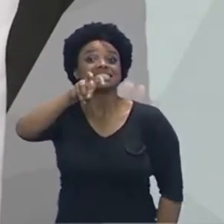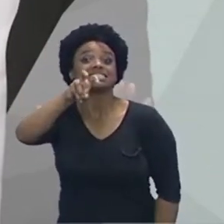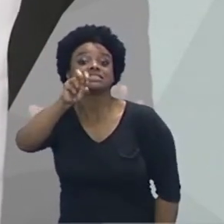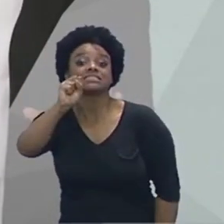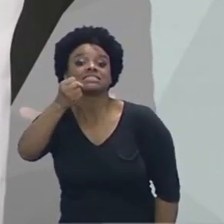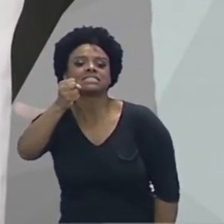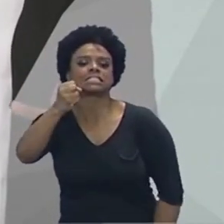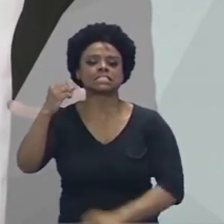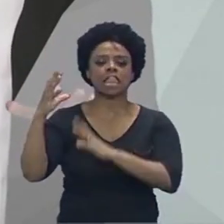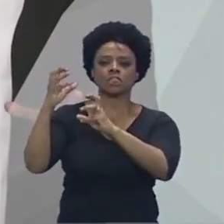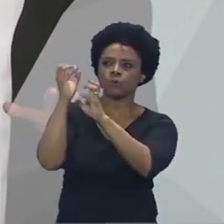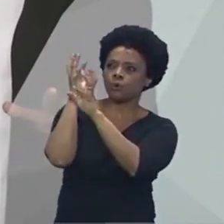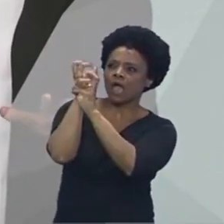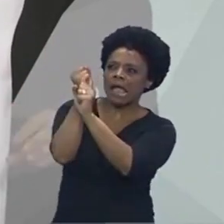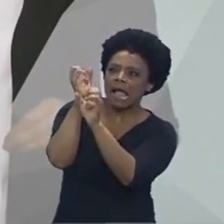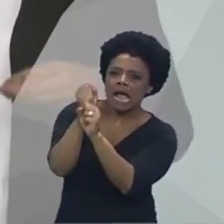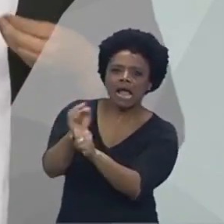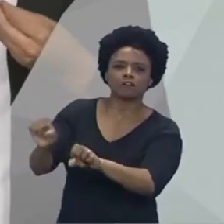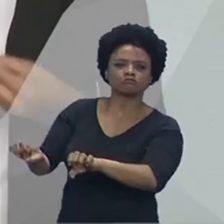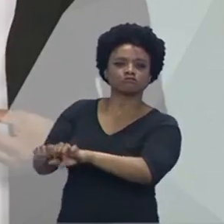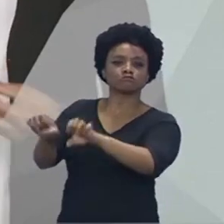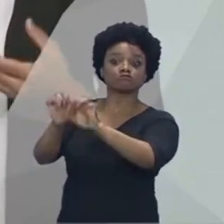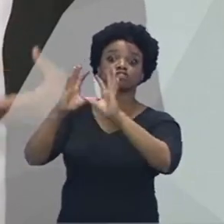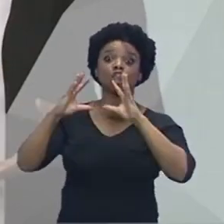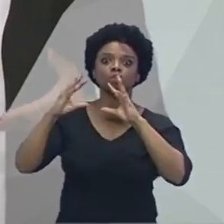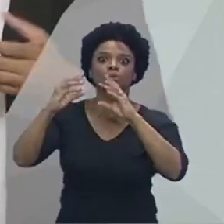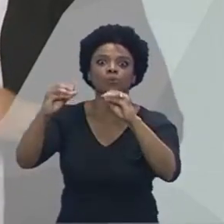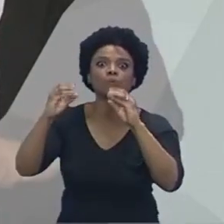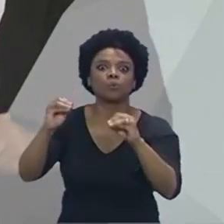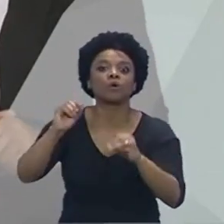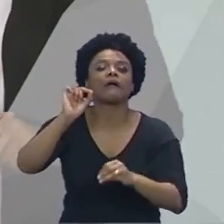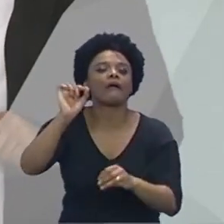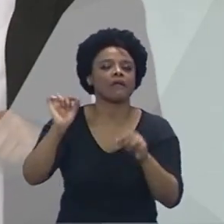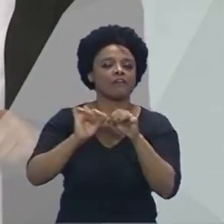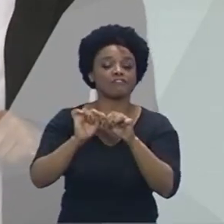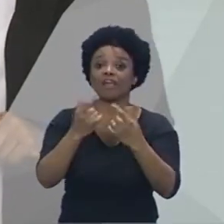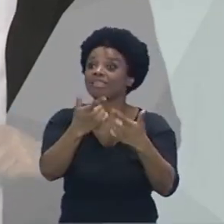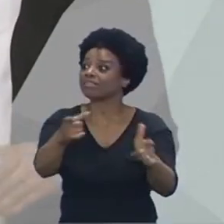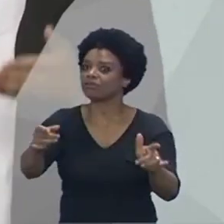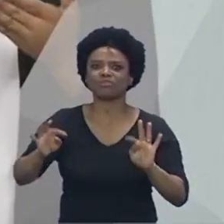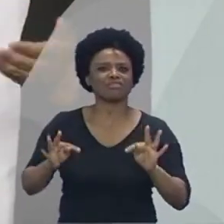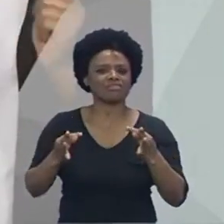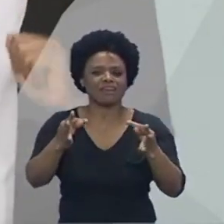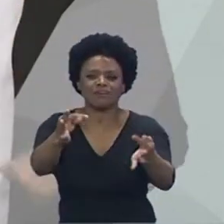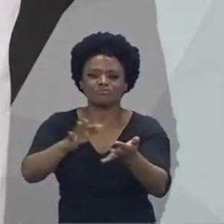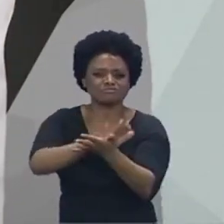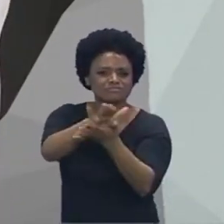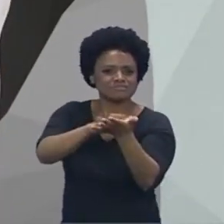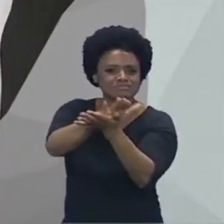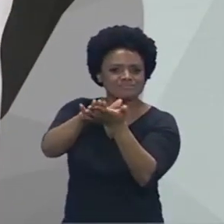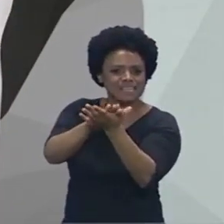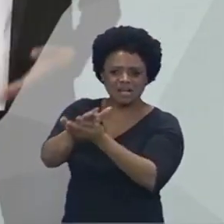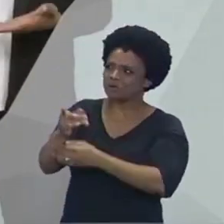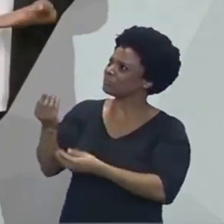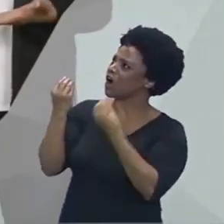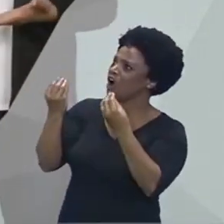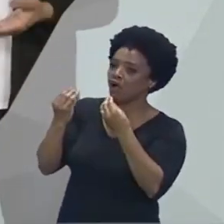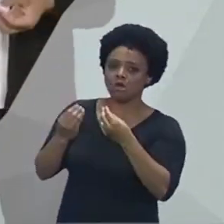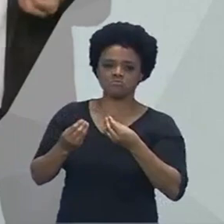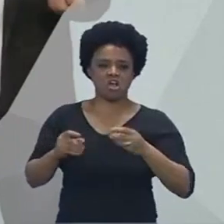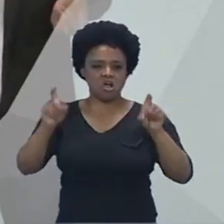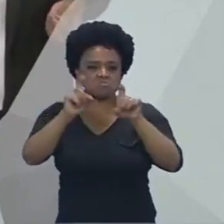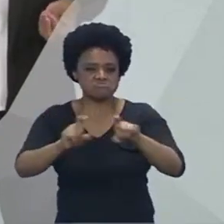todos os cálculos estruturais foram feitos sem o apoio das tecnologias atuais. Já imaginou o trabalho? Pois